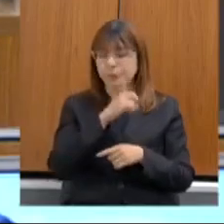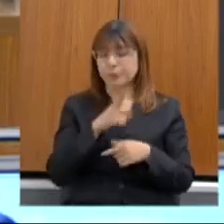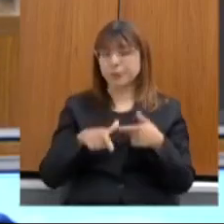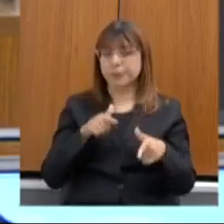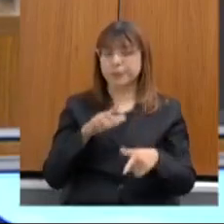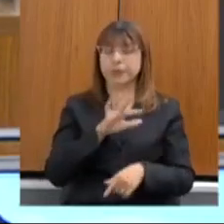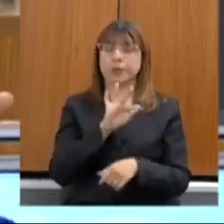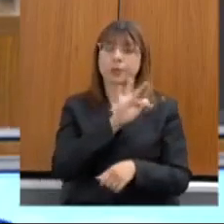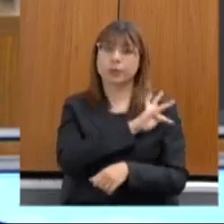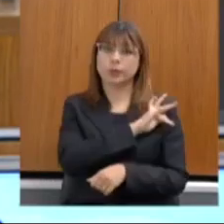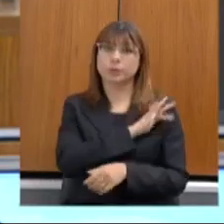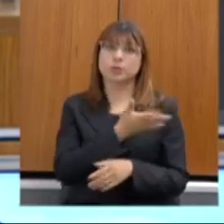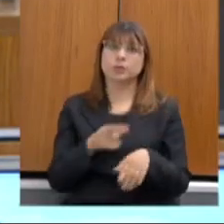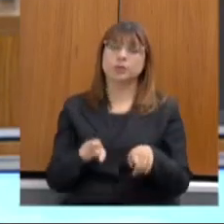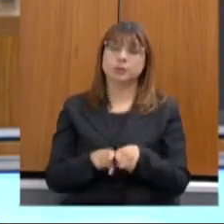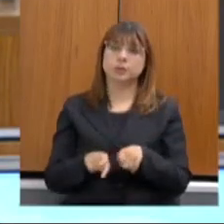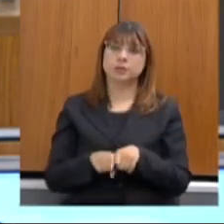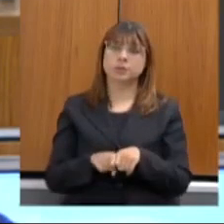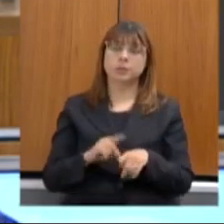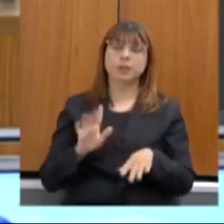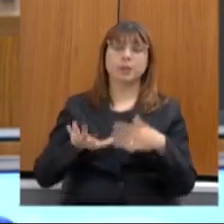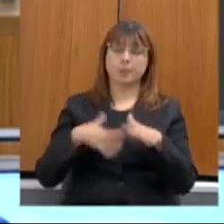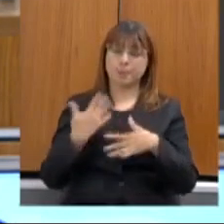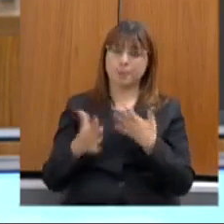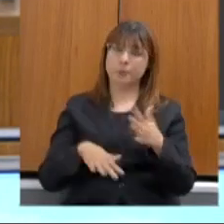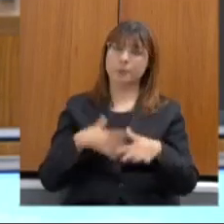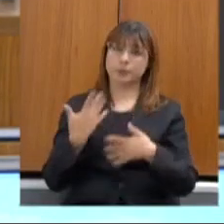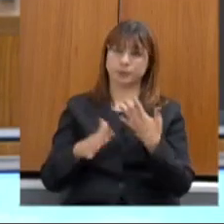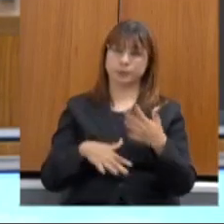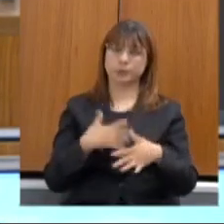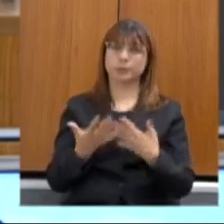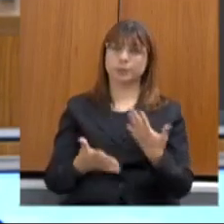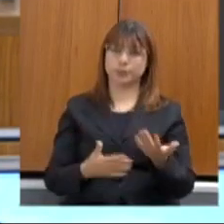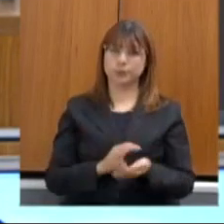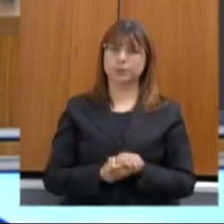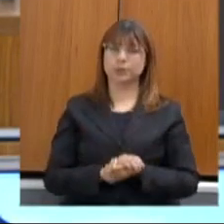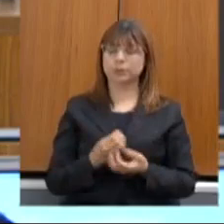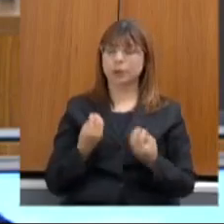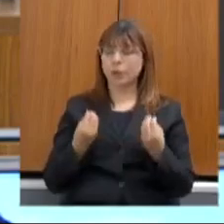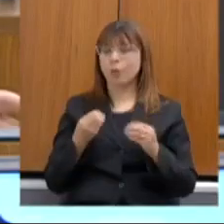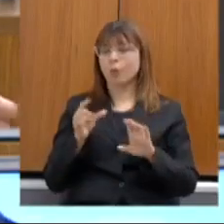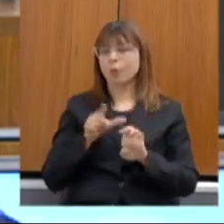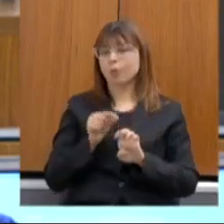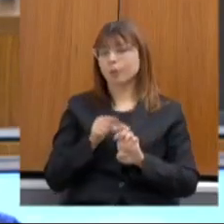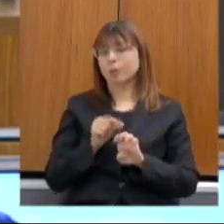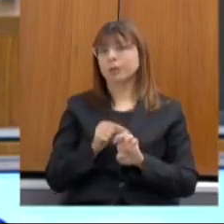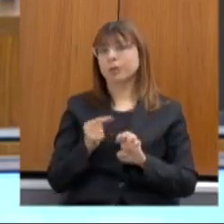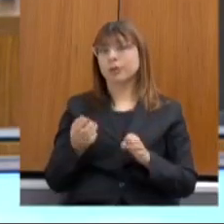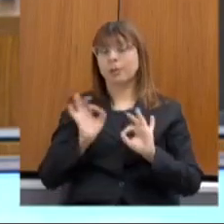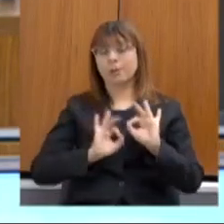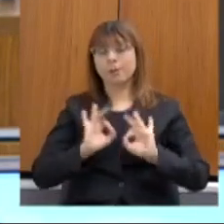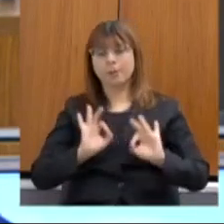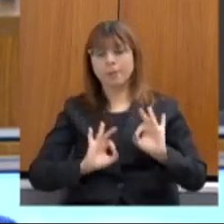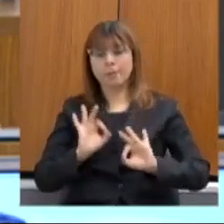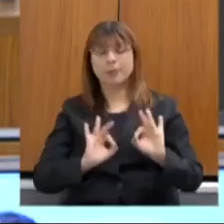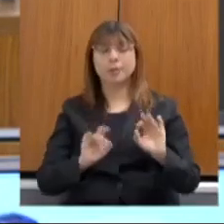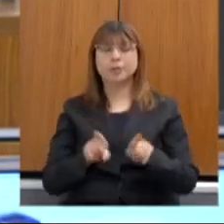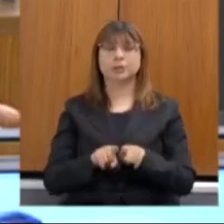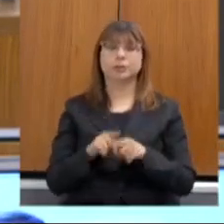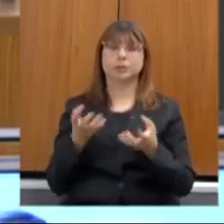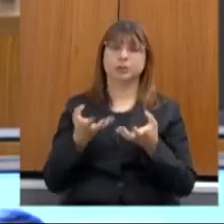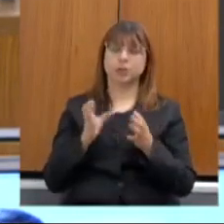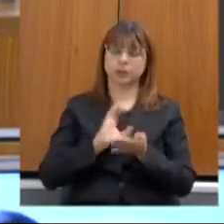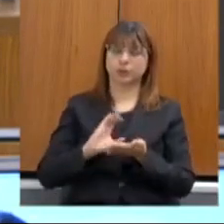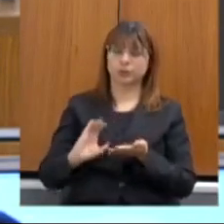gera uma tremenda bagunça na forma como o empreendedor planeja e decide